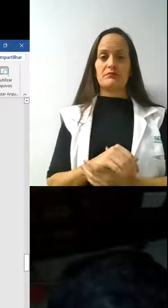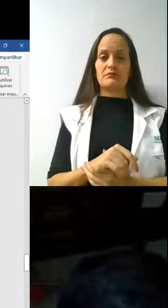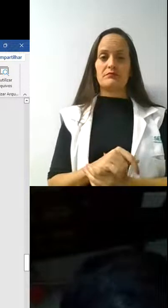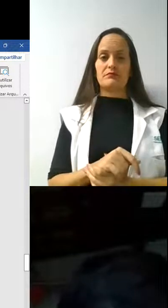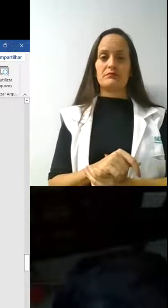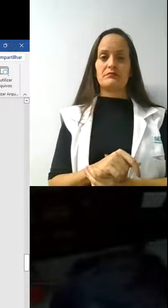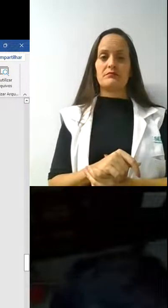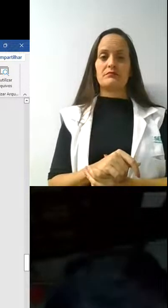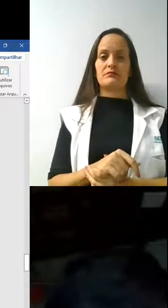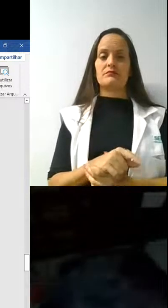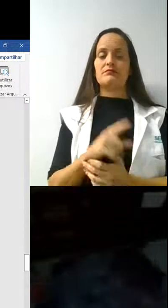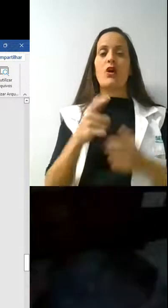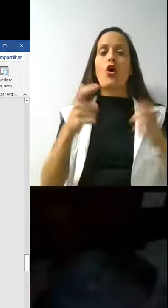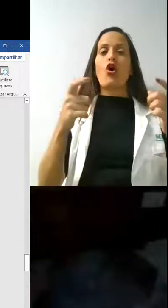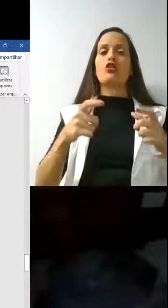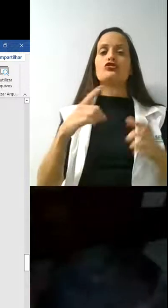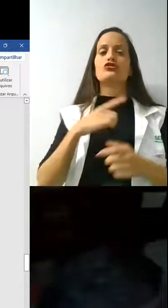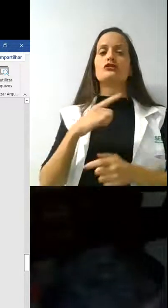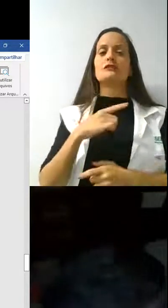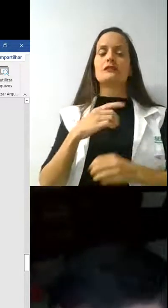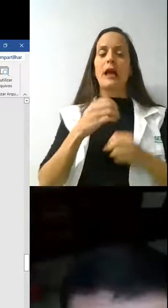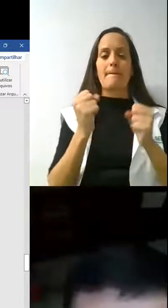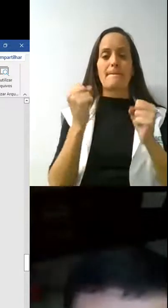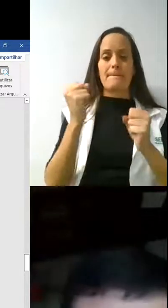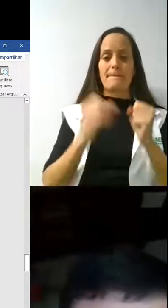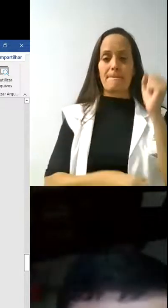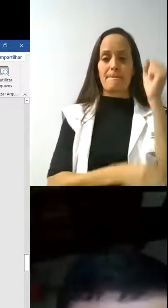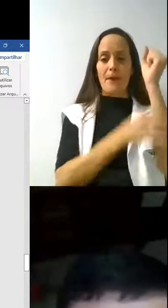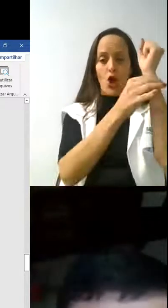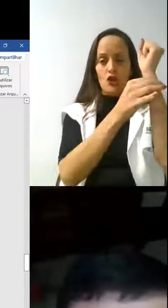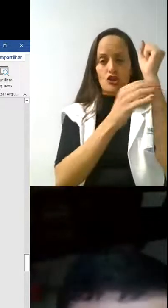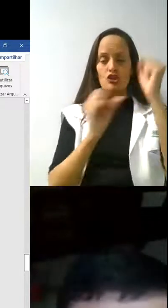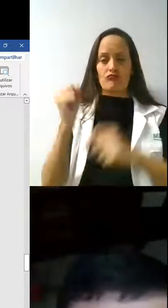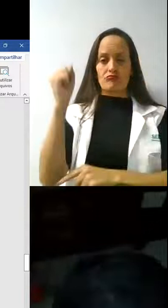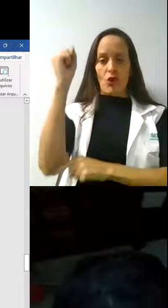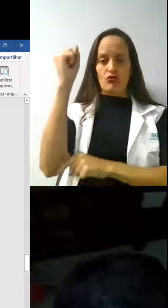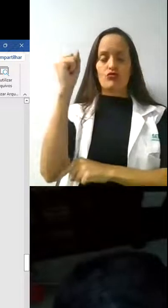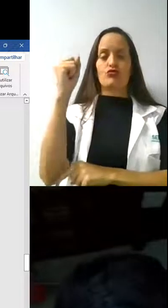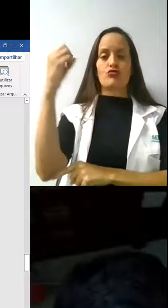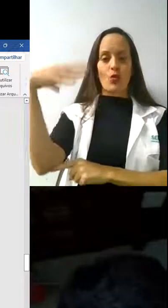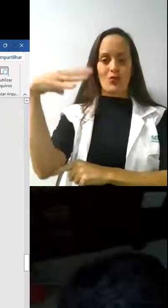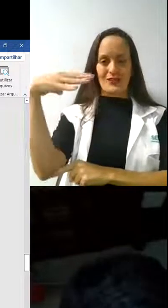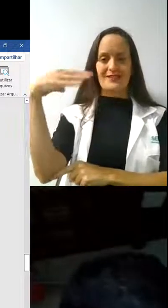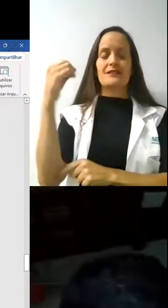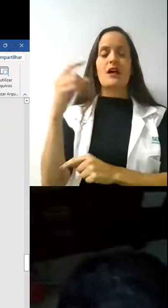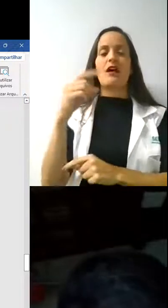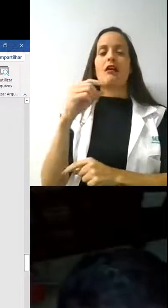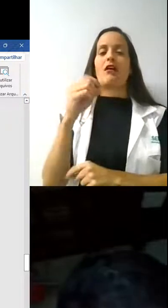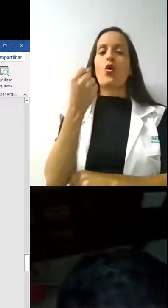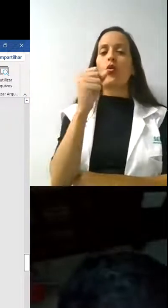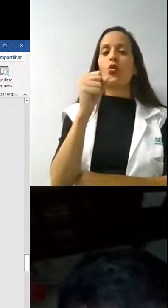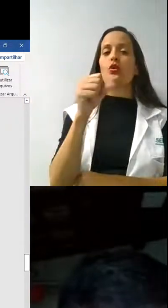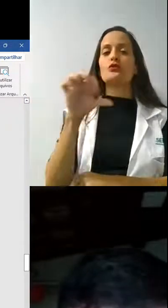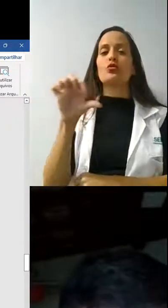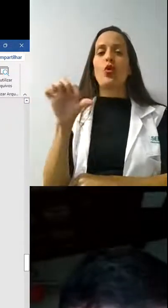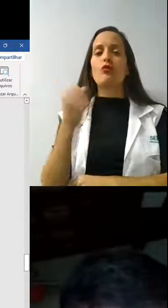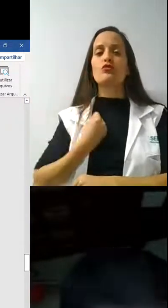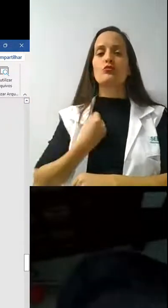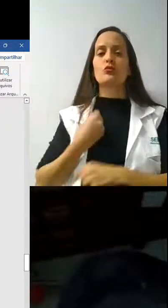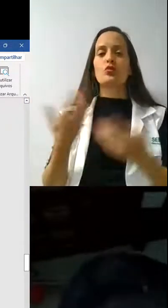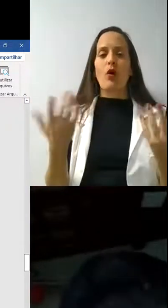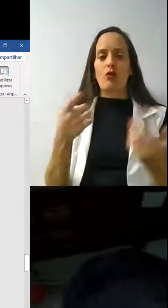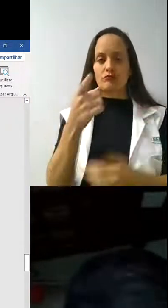onde é que estão os postes 8 e 9? Os postes 8 e 9, como a gente já fez, né, na UC anterior, são esses dois aqui,